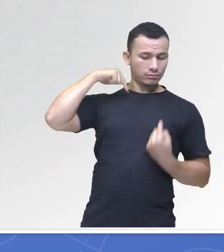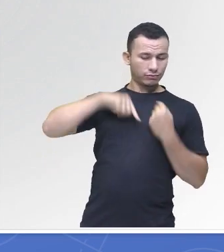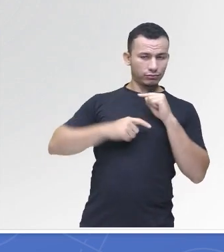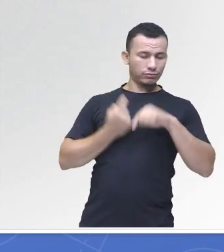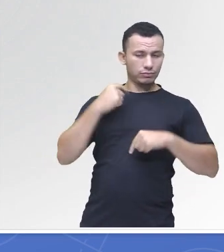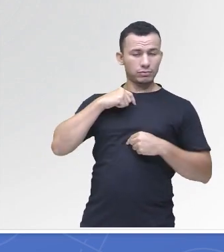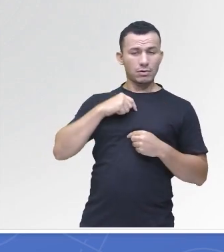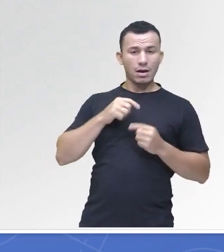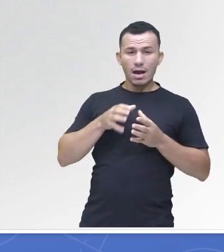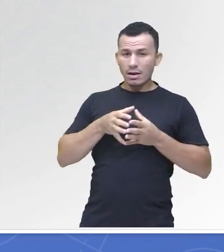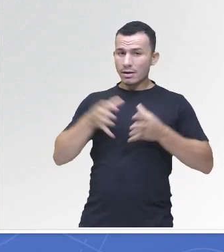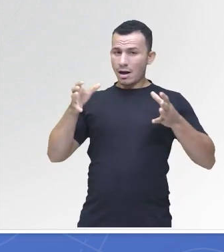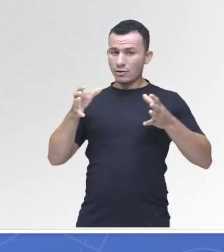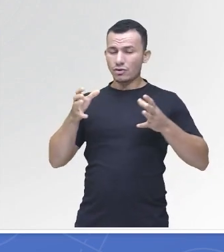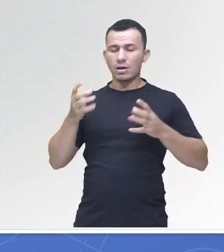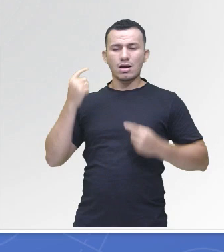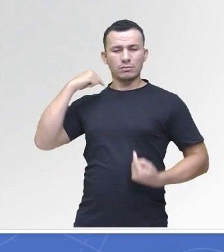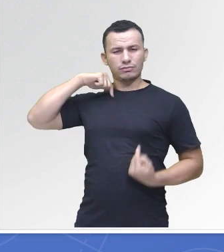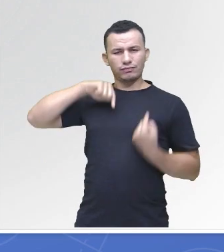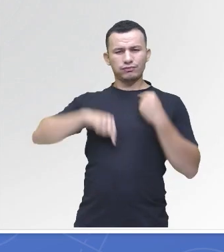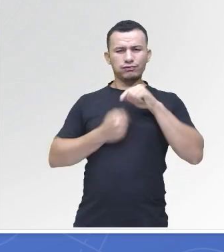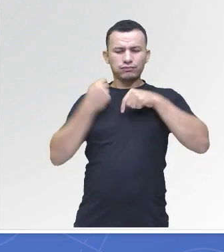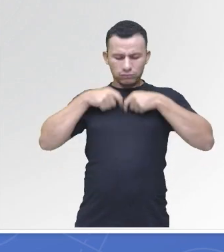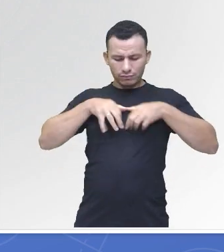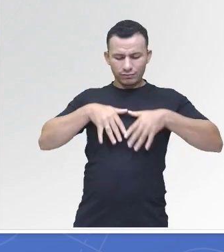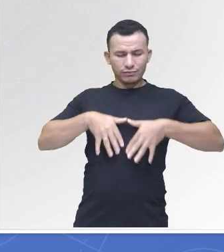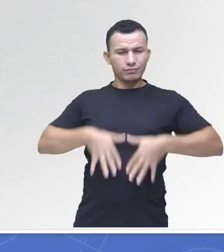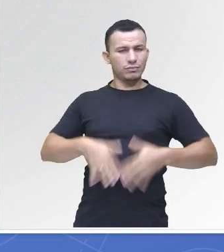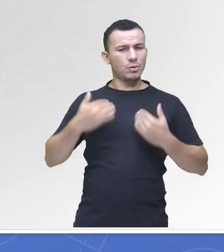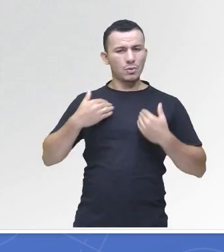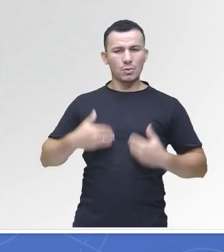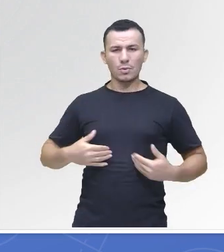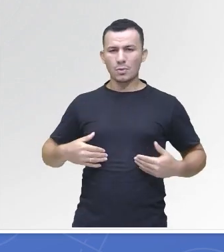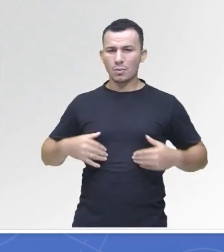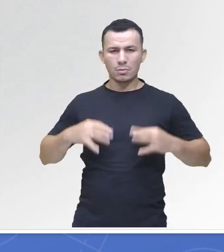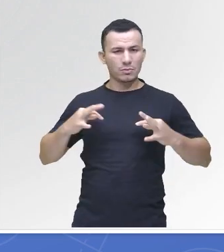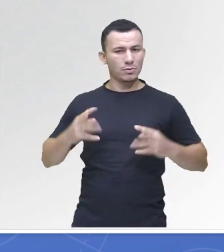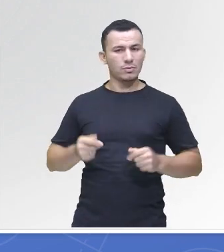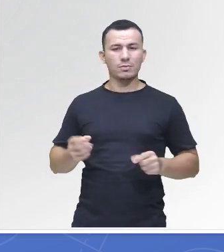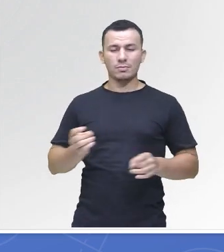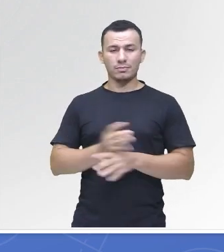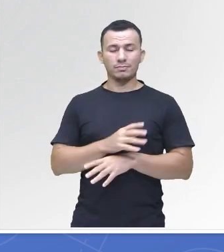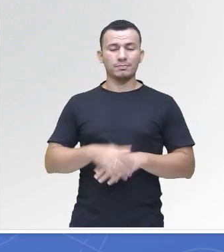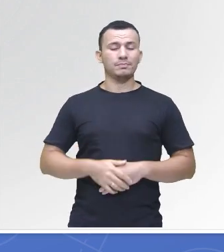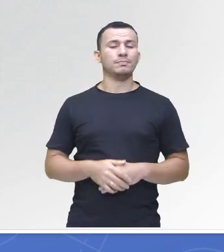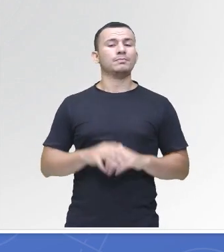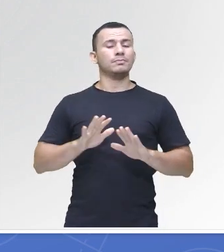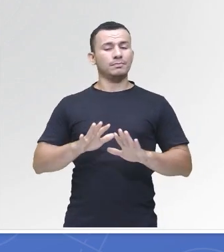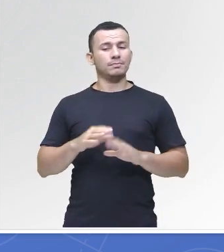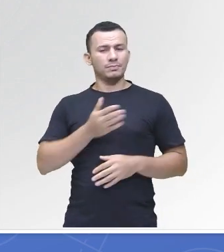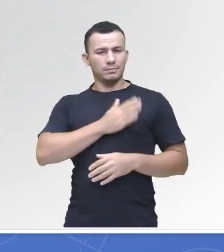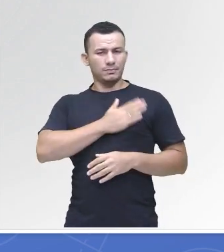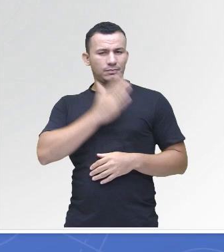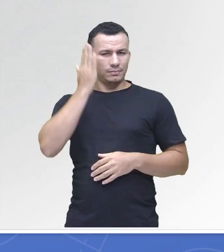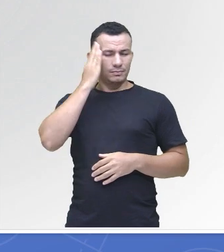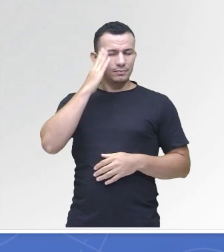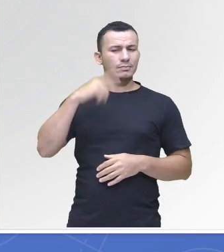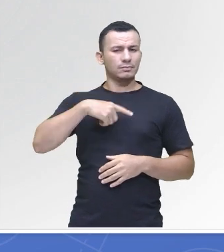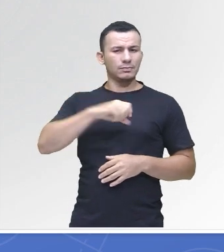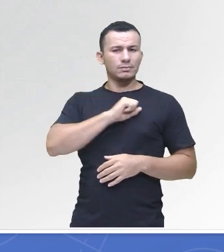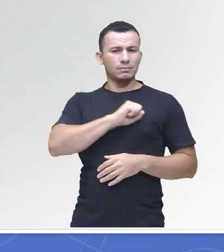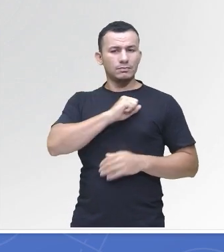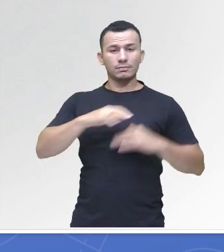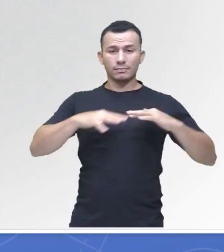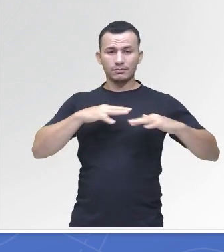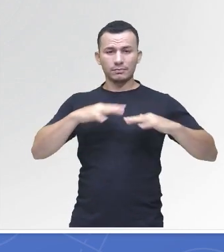corpo. E aí, o nosso coração, ele realiza alguns movimentos, né? Aquelas batidinhas no coração que a gente